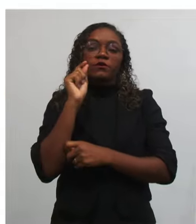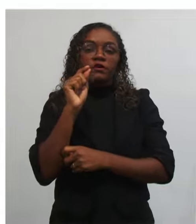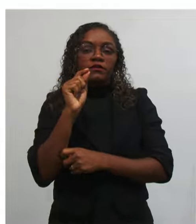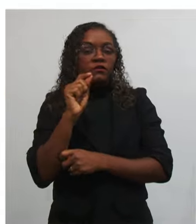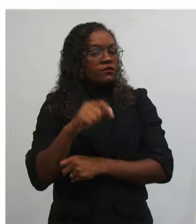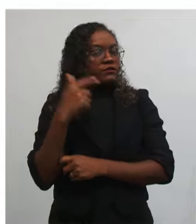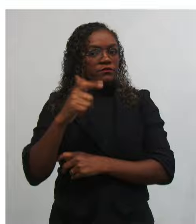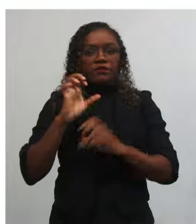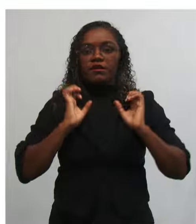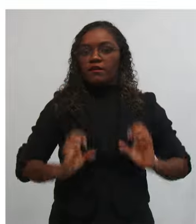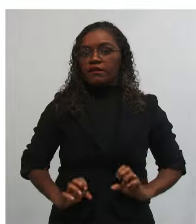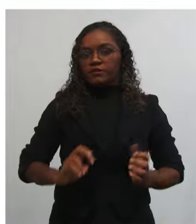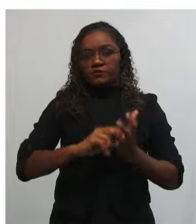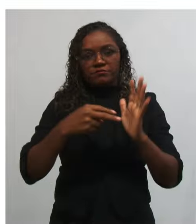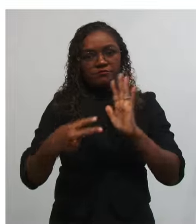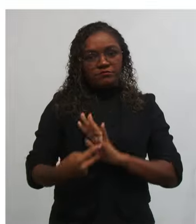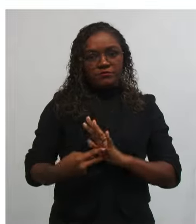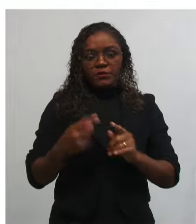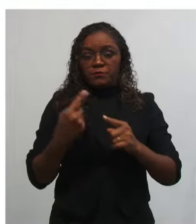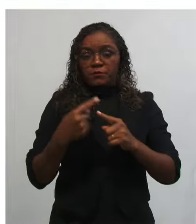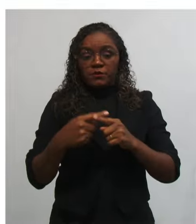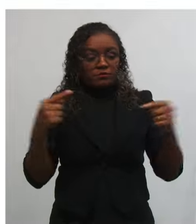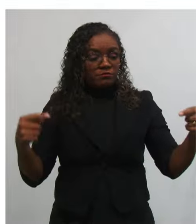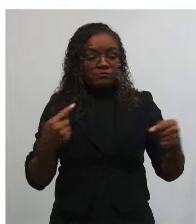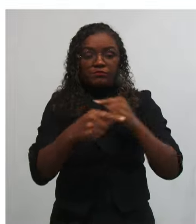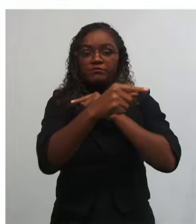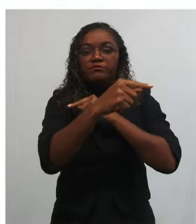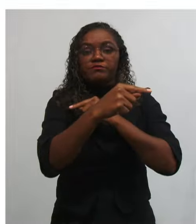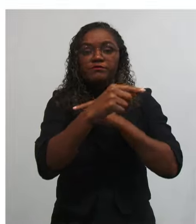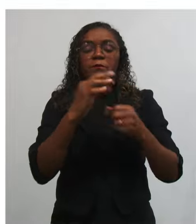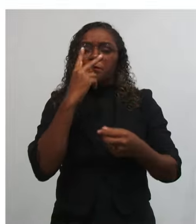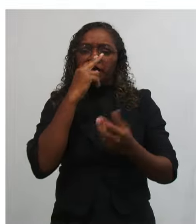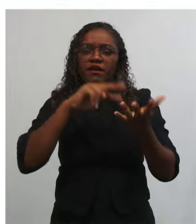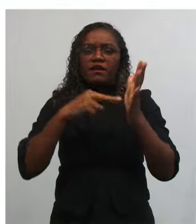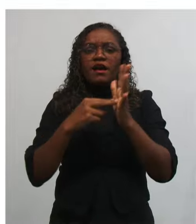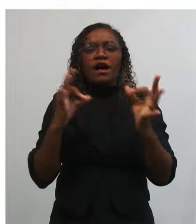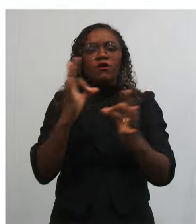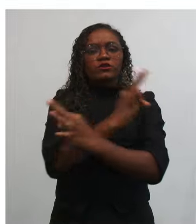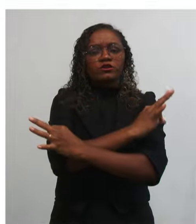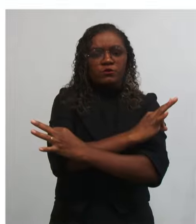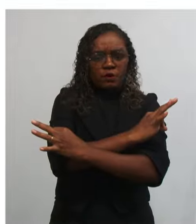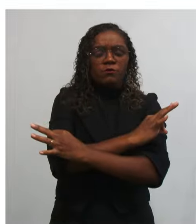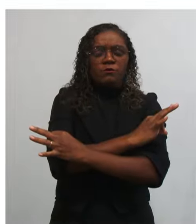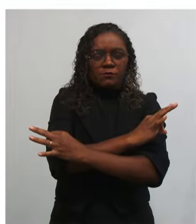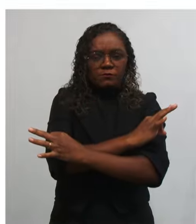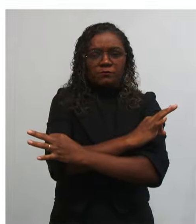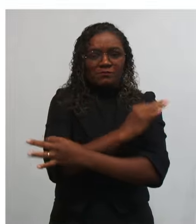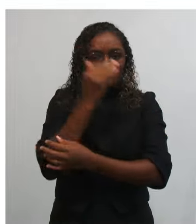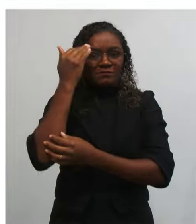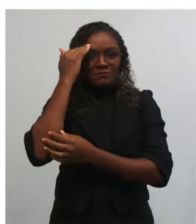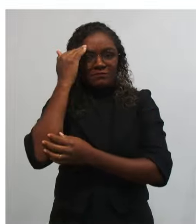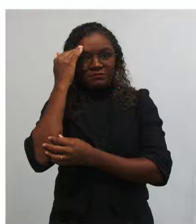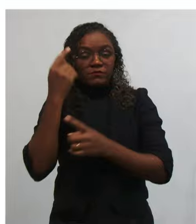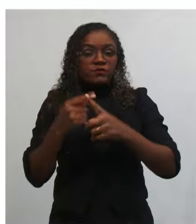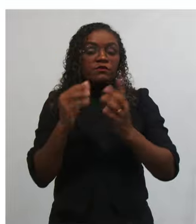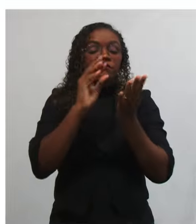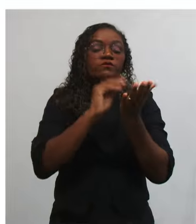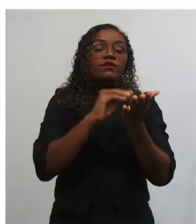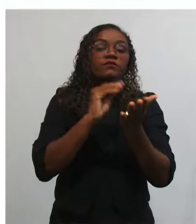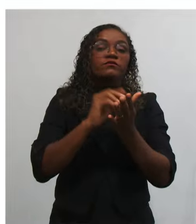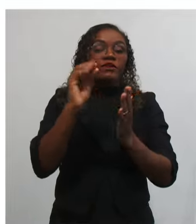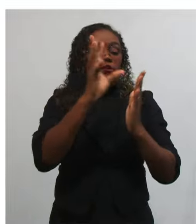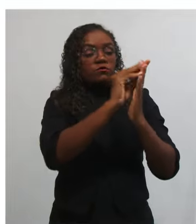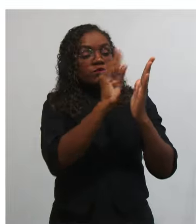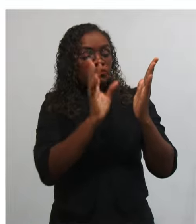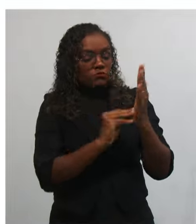ético na nessa prática porque se você combina com seu aluno que há determinado conte conteúdo que deve